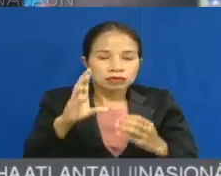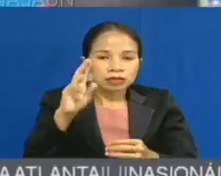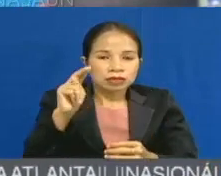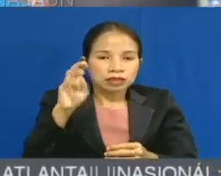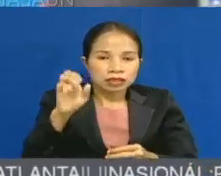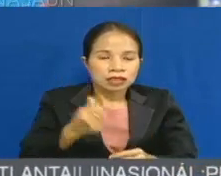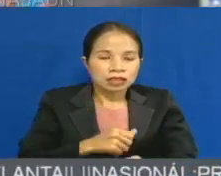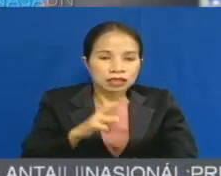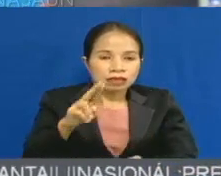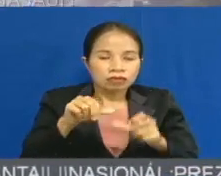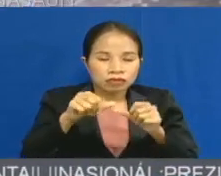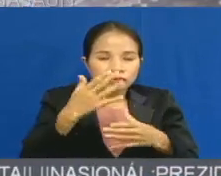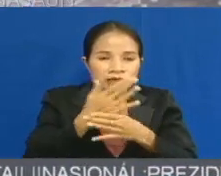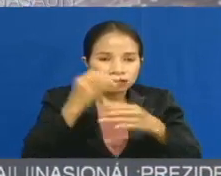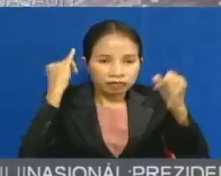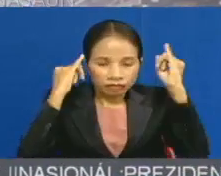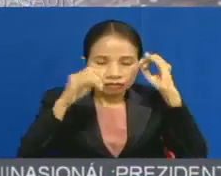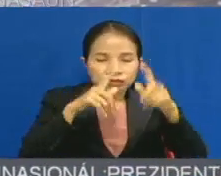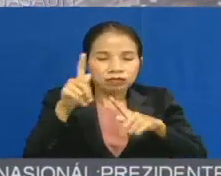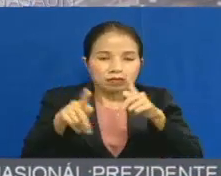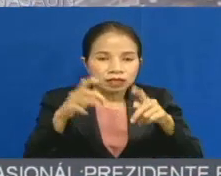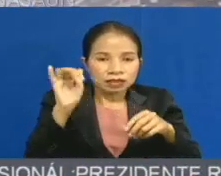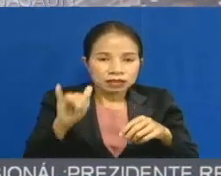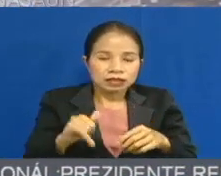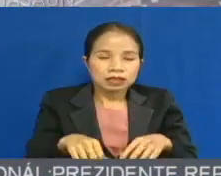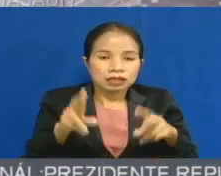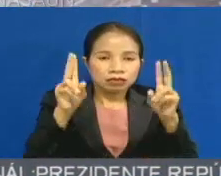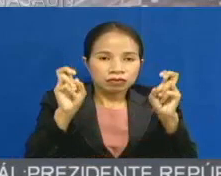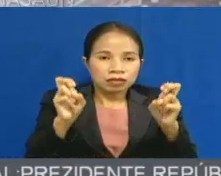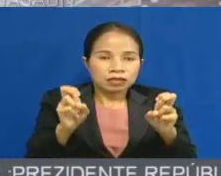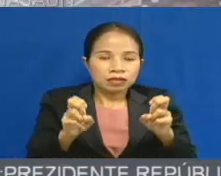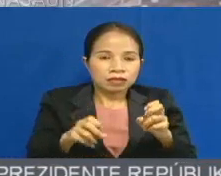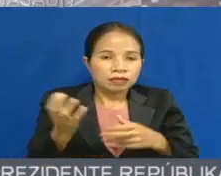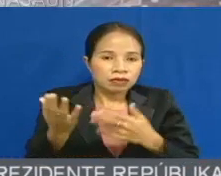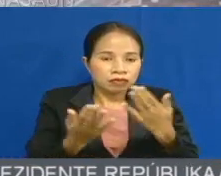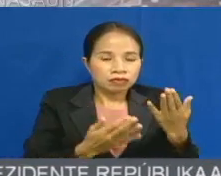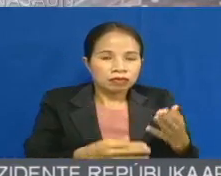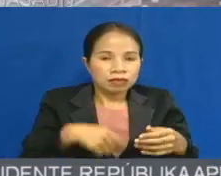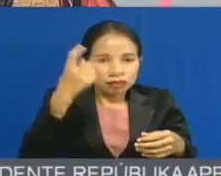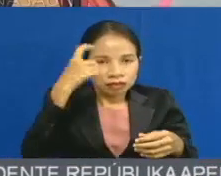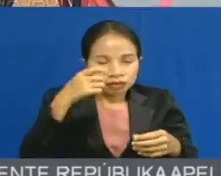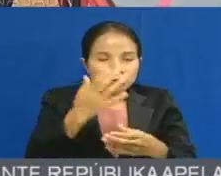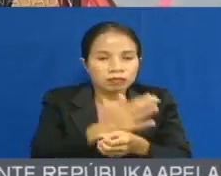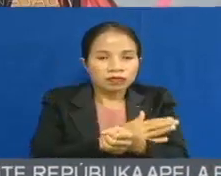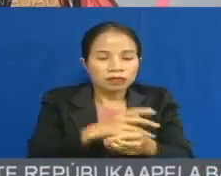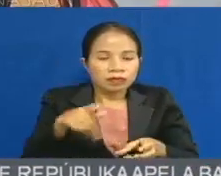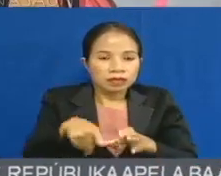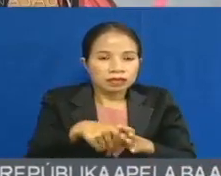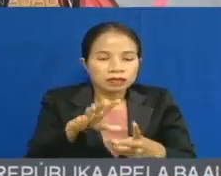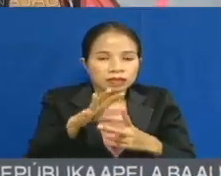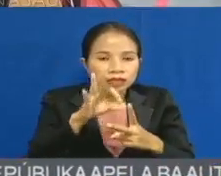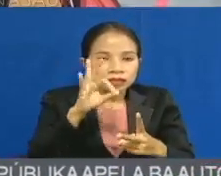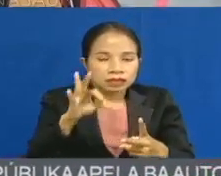a socializar informação da comunidade Sira. O tema eleva conhecimento e promove participação eleitoral e